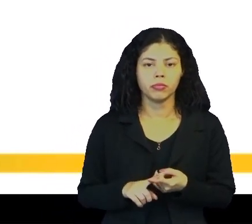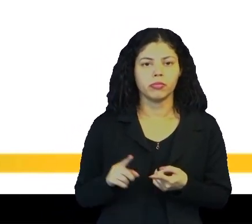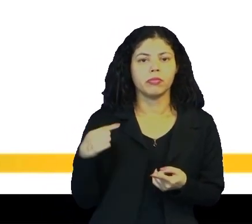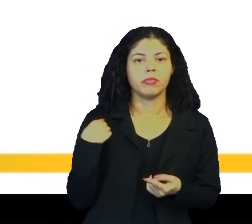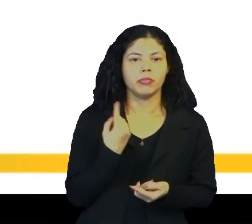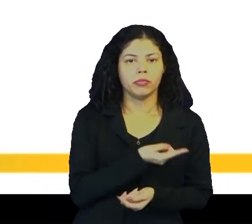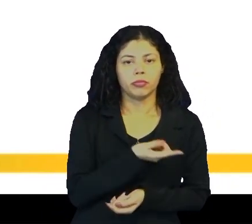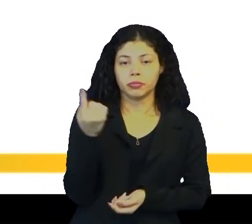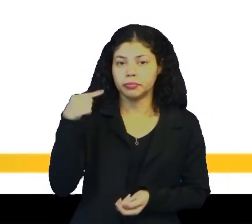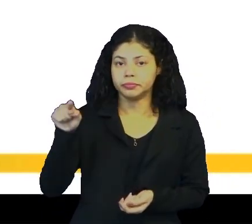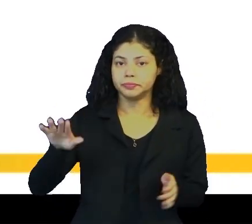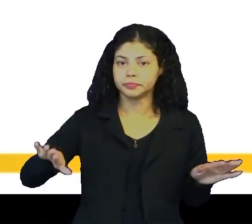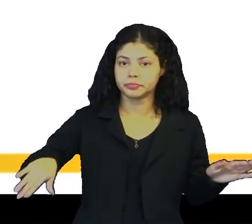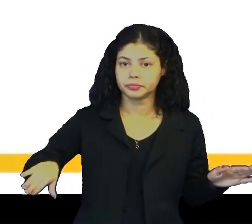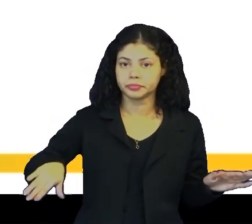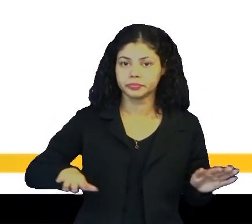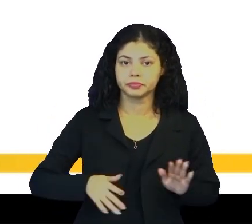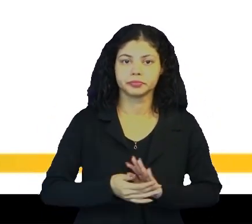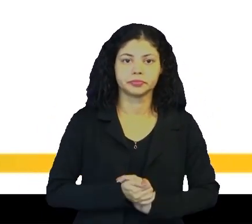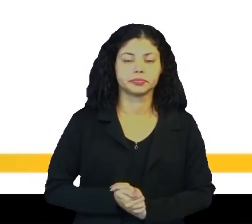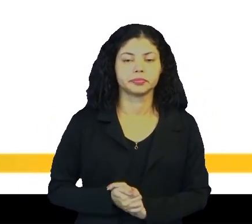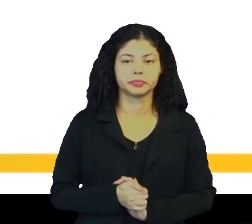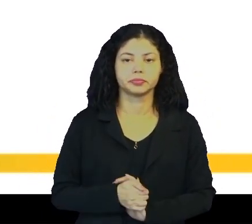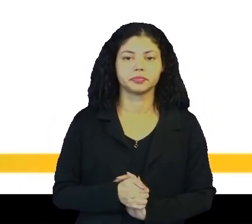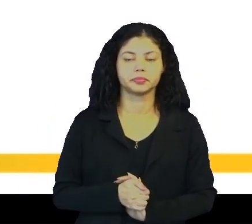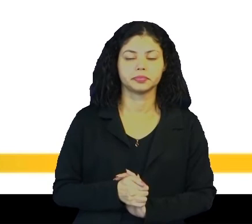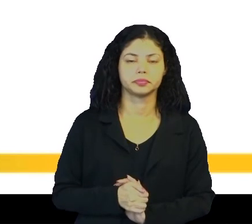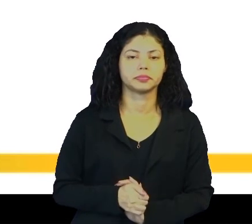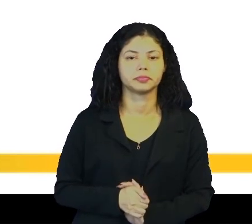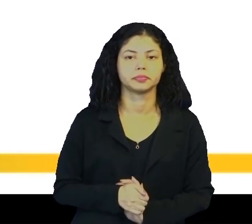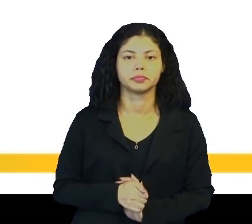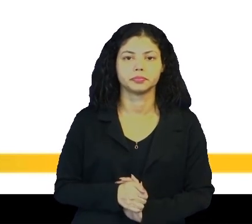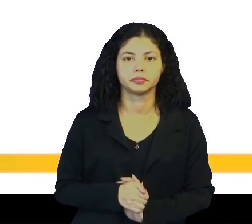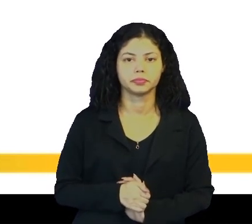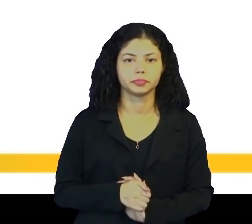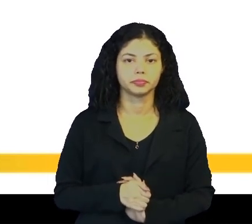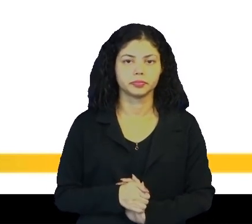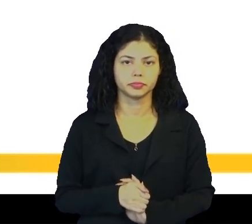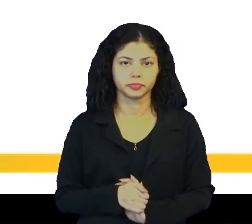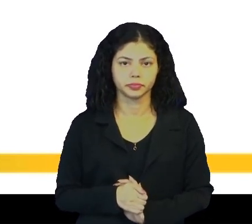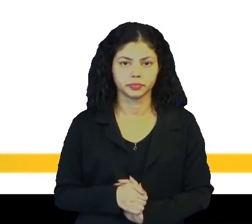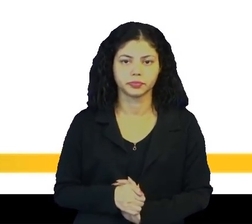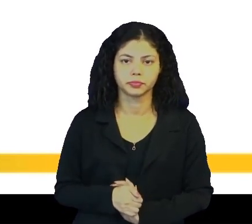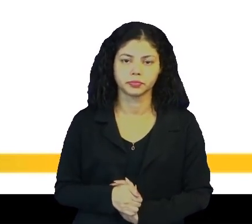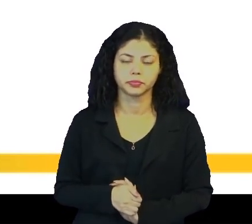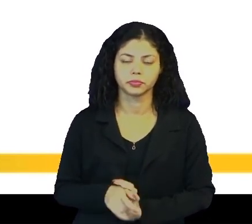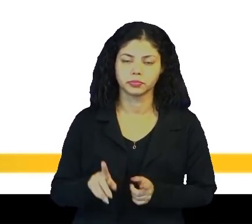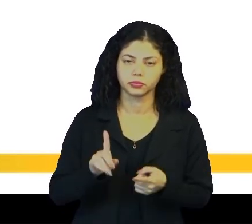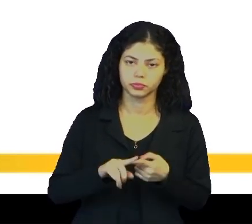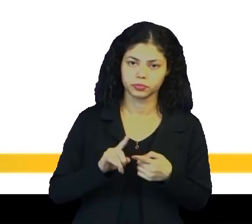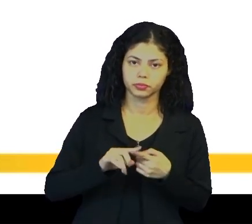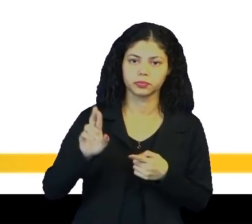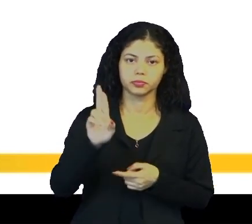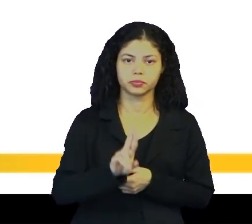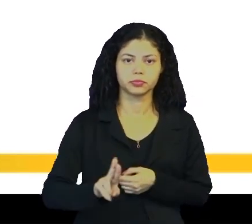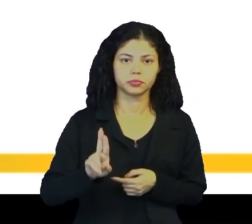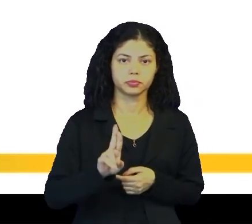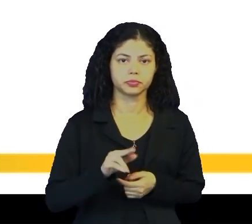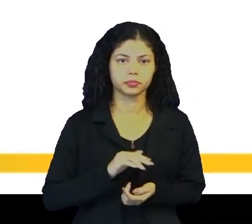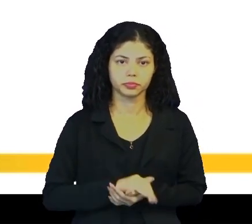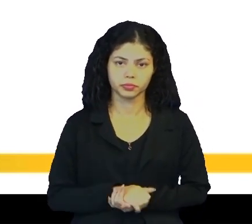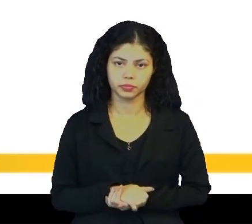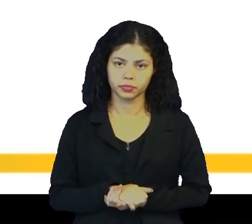não fomos para um local, né? No caso ali, estava chovendo, então você vai utilizar o porquê, né?